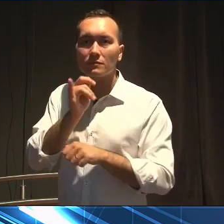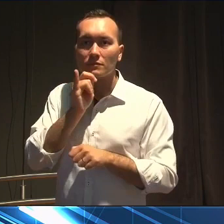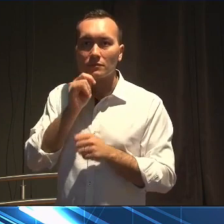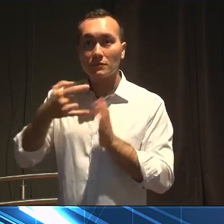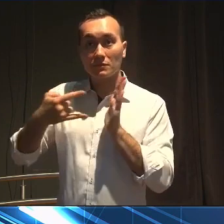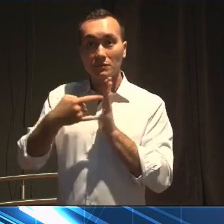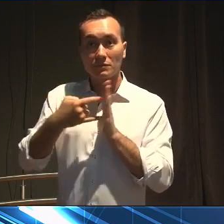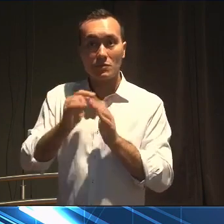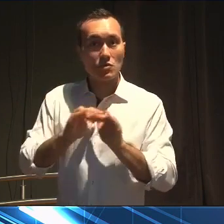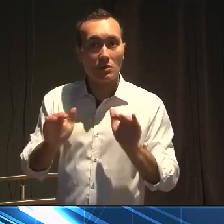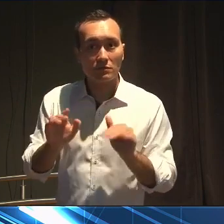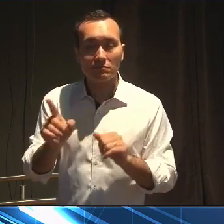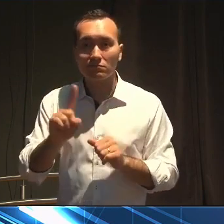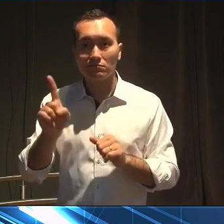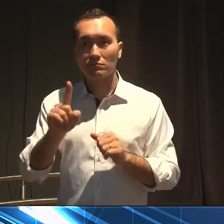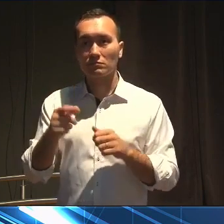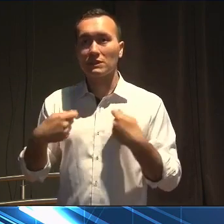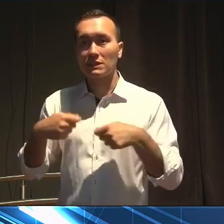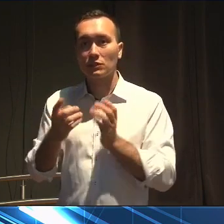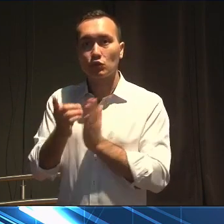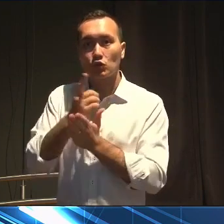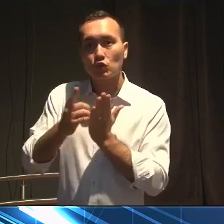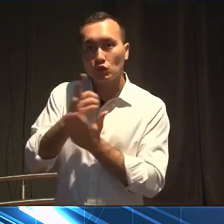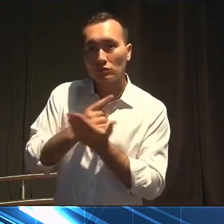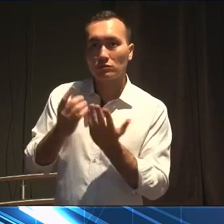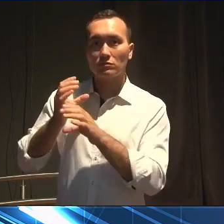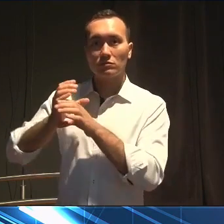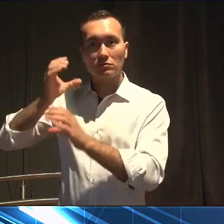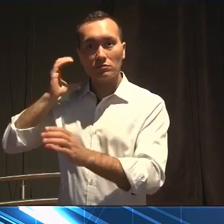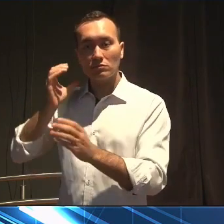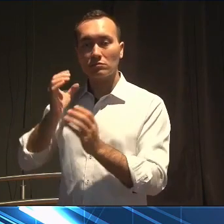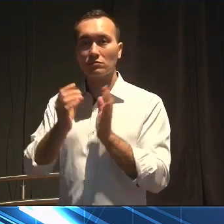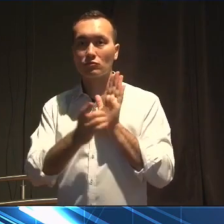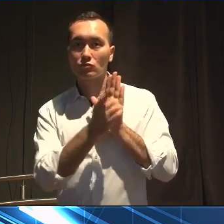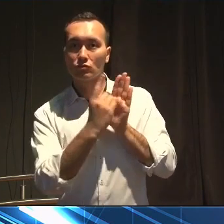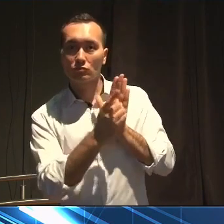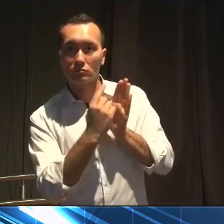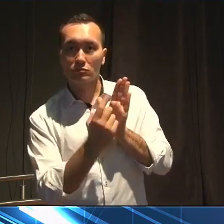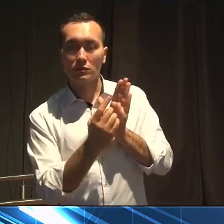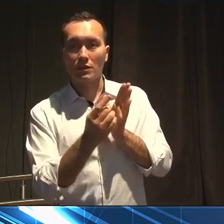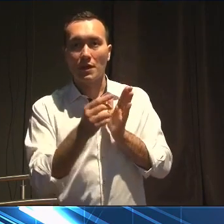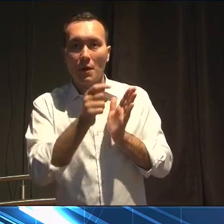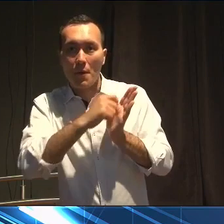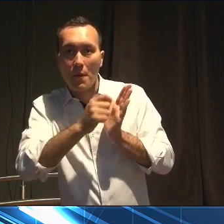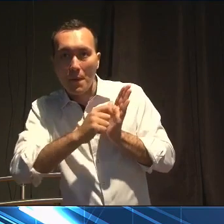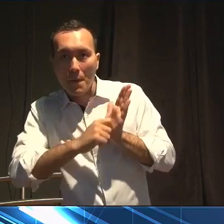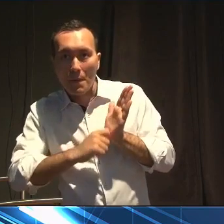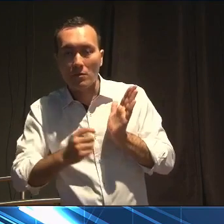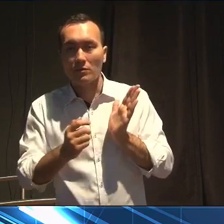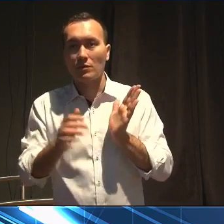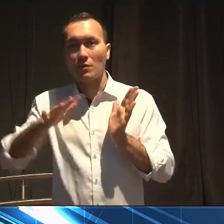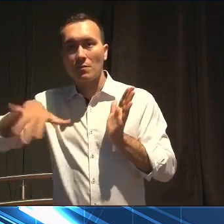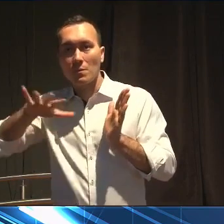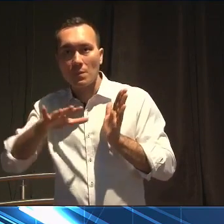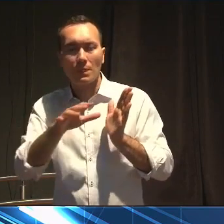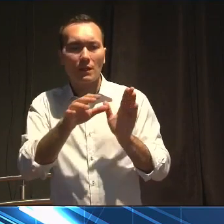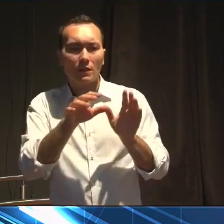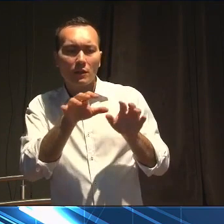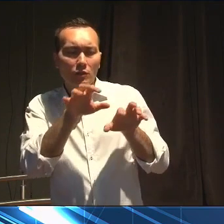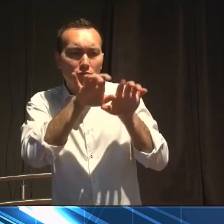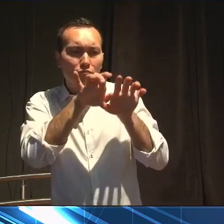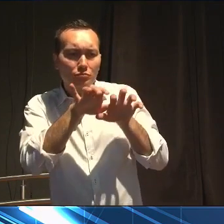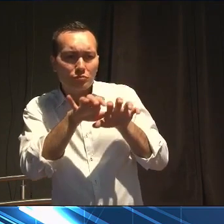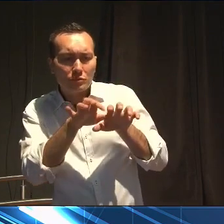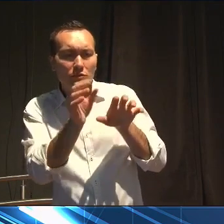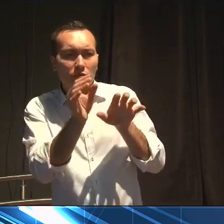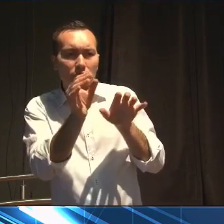desenvolvedor. Ali eu vou ter designer, ali eu vou ter engenheiro, ali eu vou ter ilustrador, vou ter animador, vou ter pessoas especializadas em cada